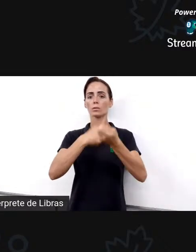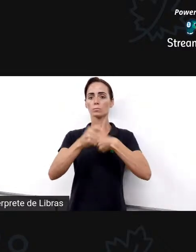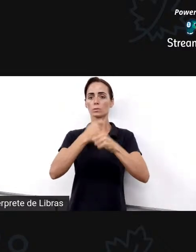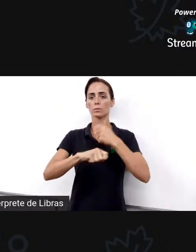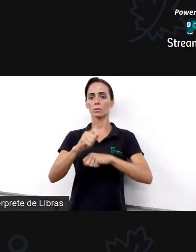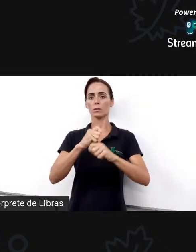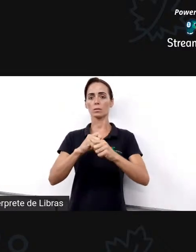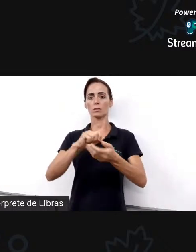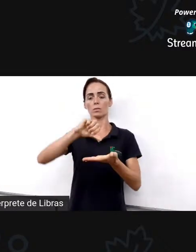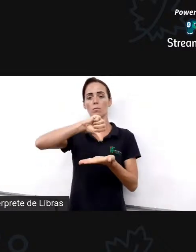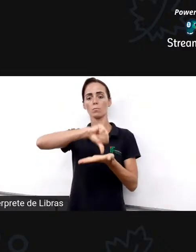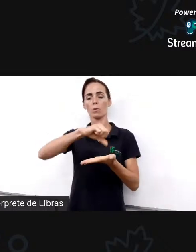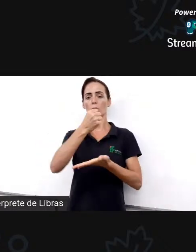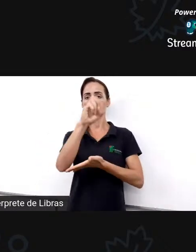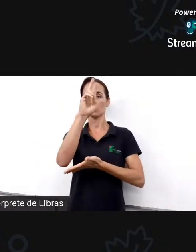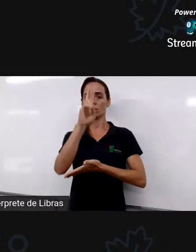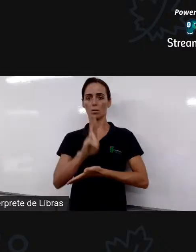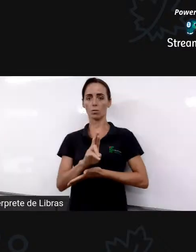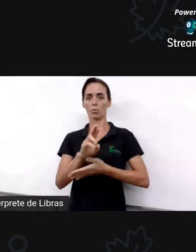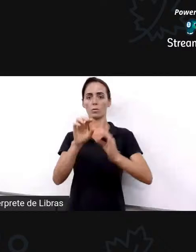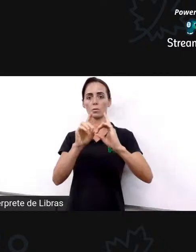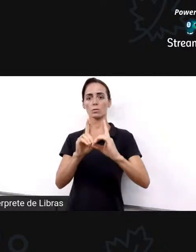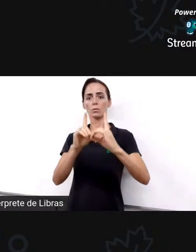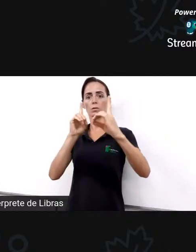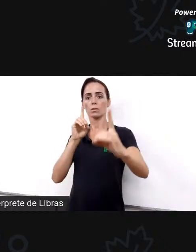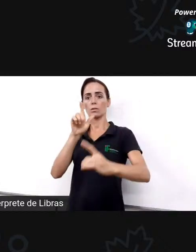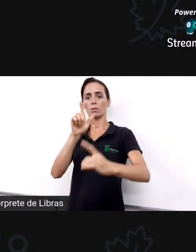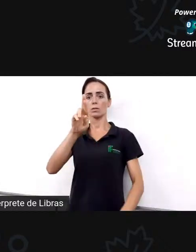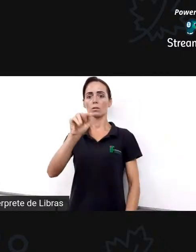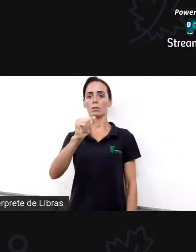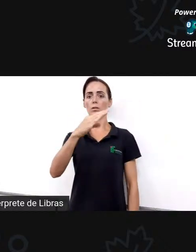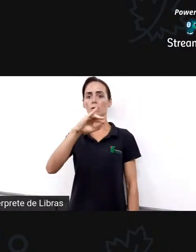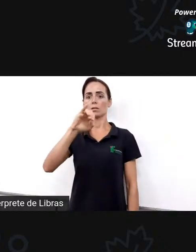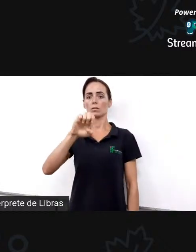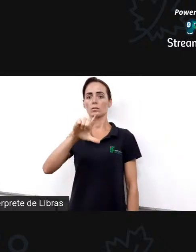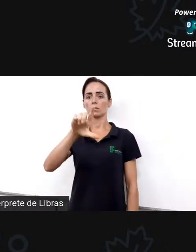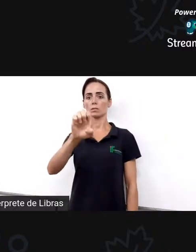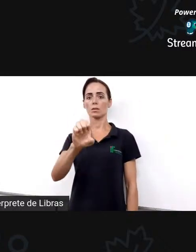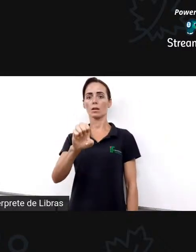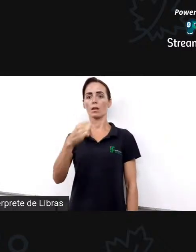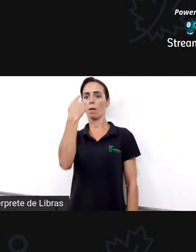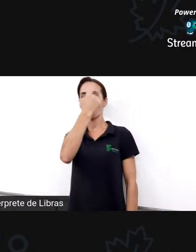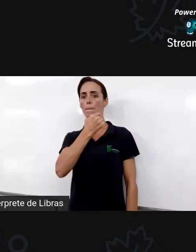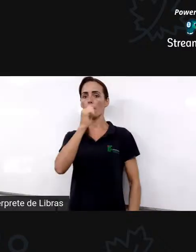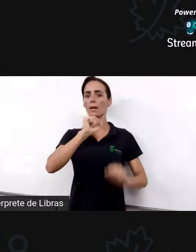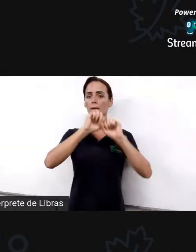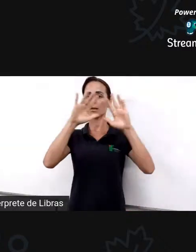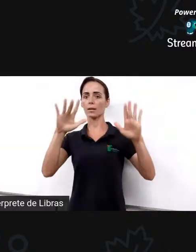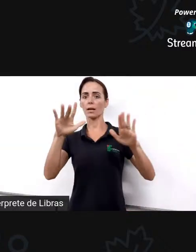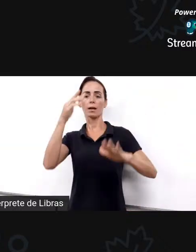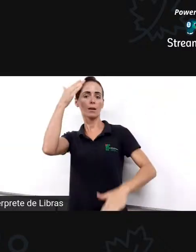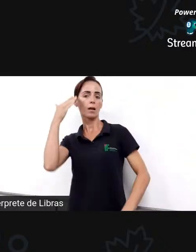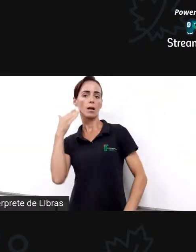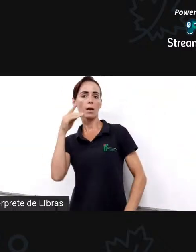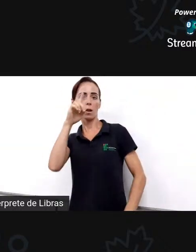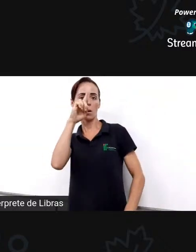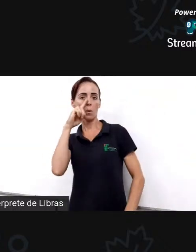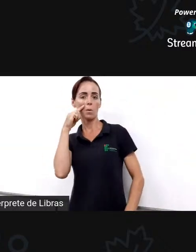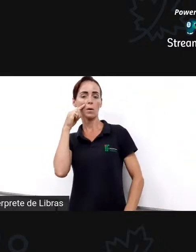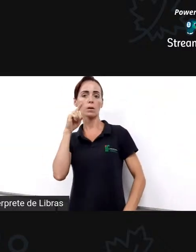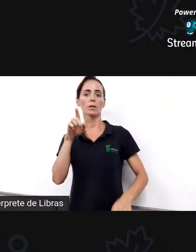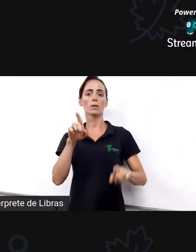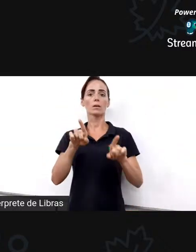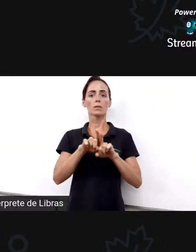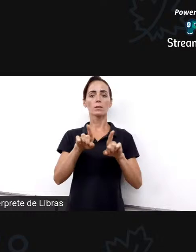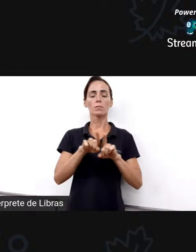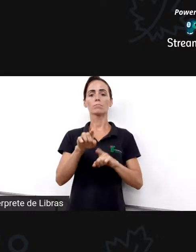Santa Rosa. Meu nome é Graciela Esther Gerhard, tenho pele clara, sou loira, tenho olhos verdes, estou